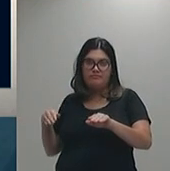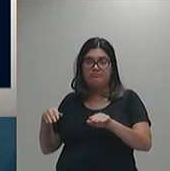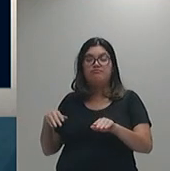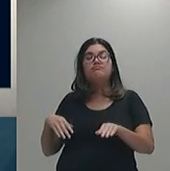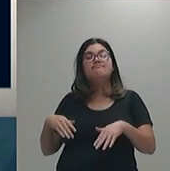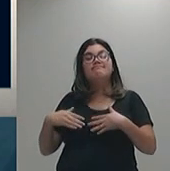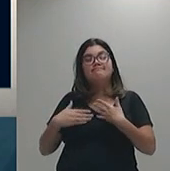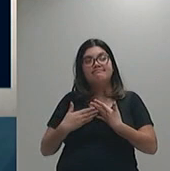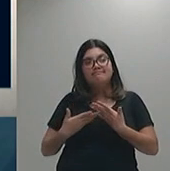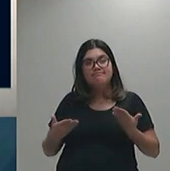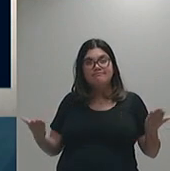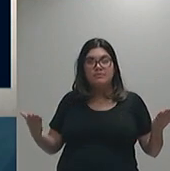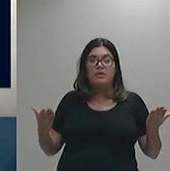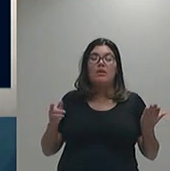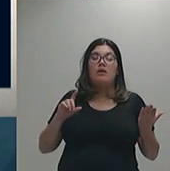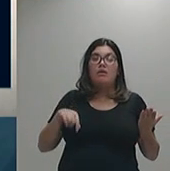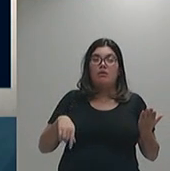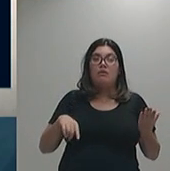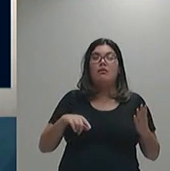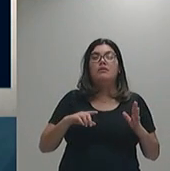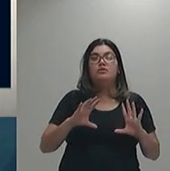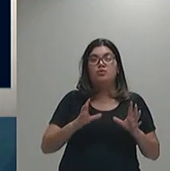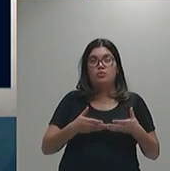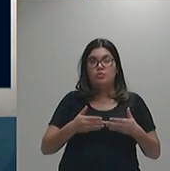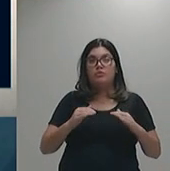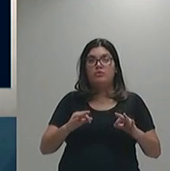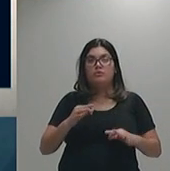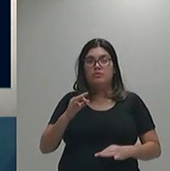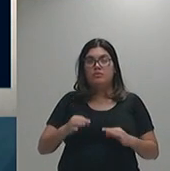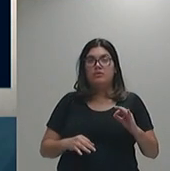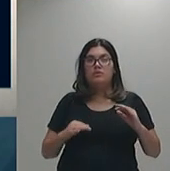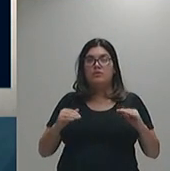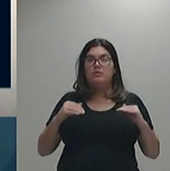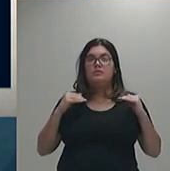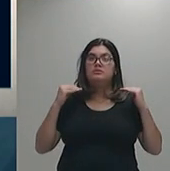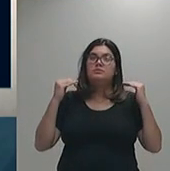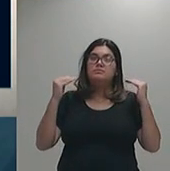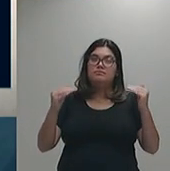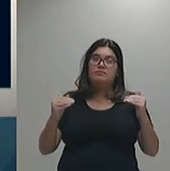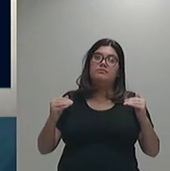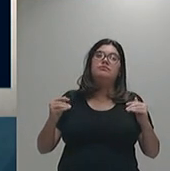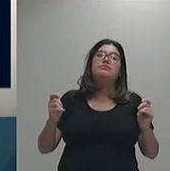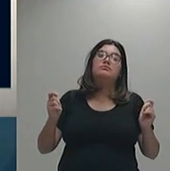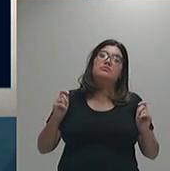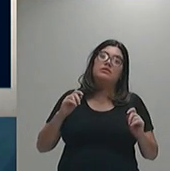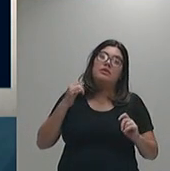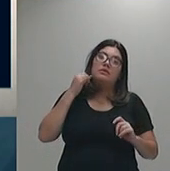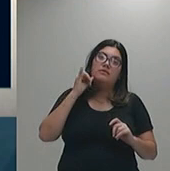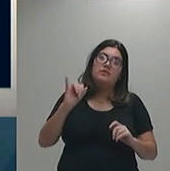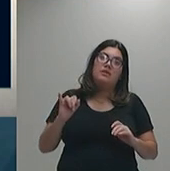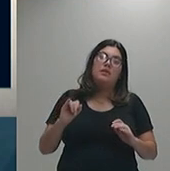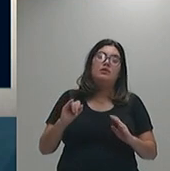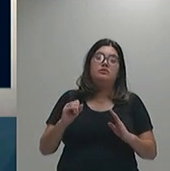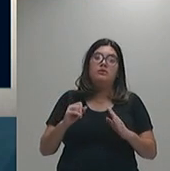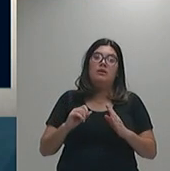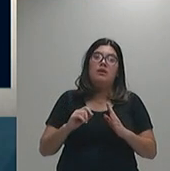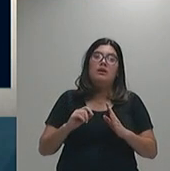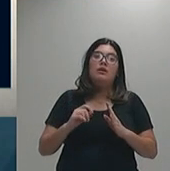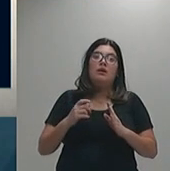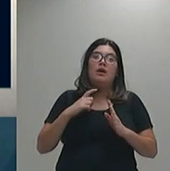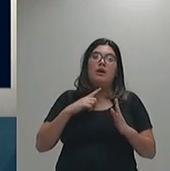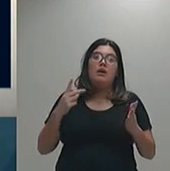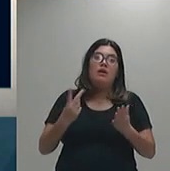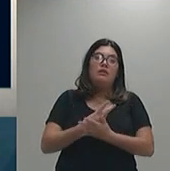a essa igreja a corte evitando que esse possível o progresso sejam um retrocesso